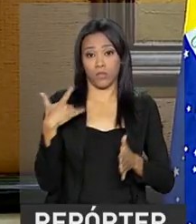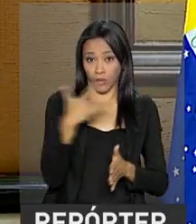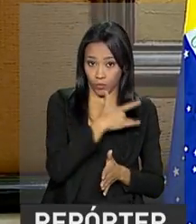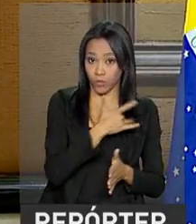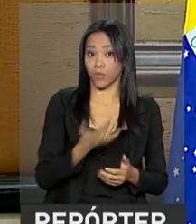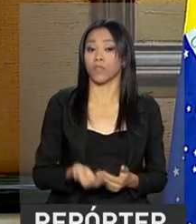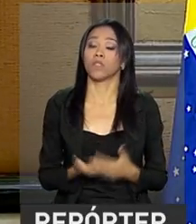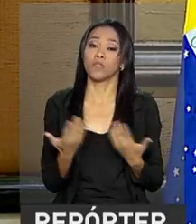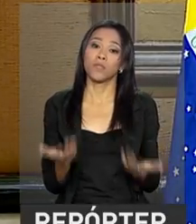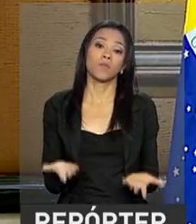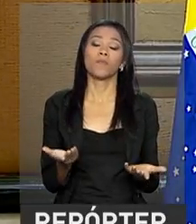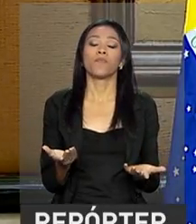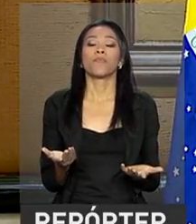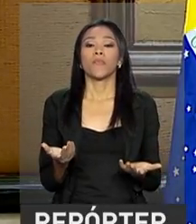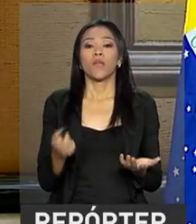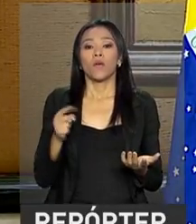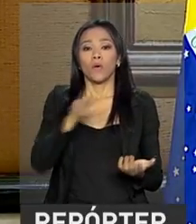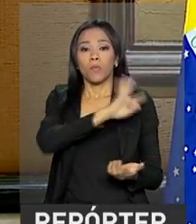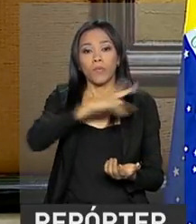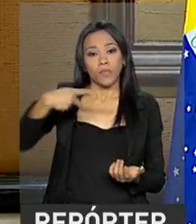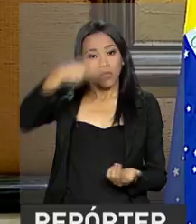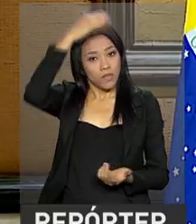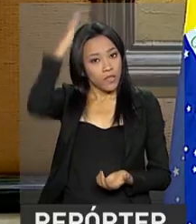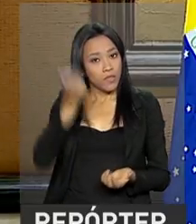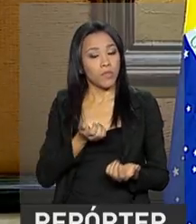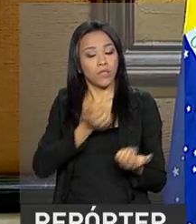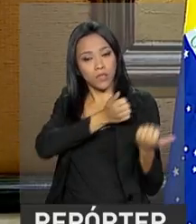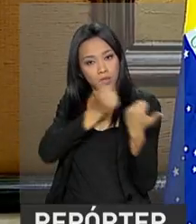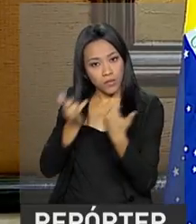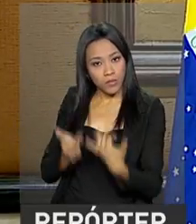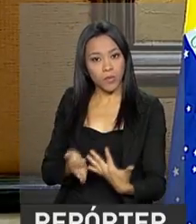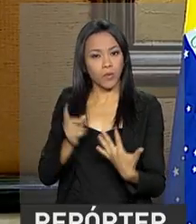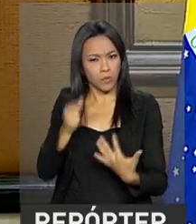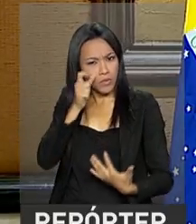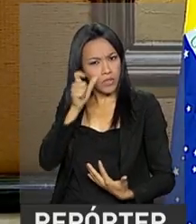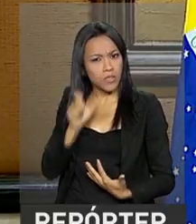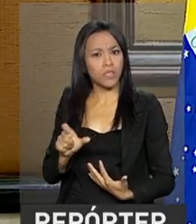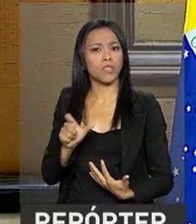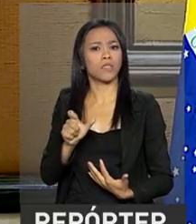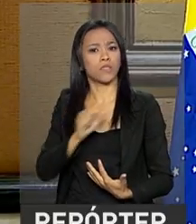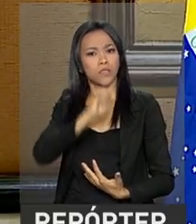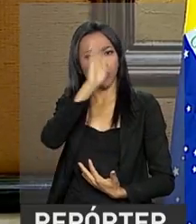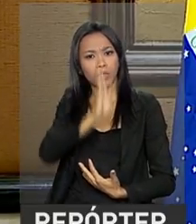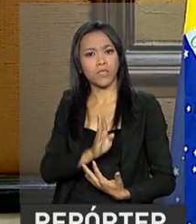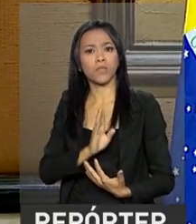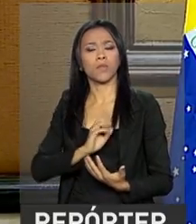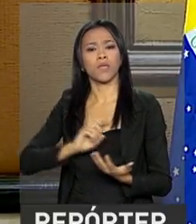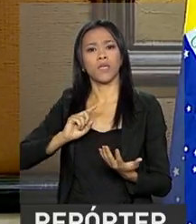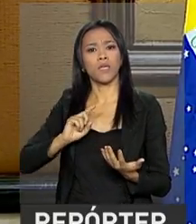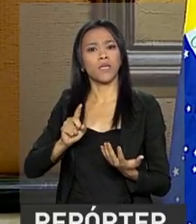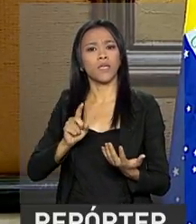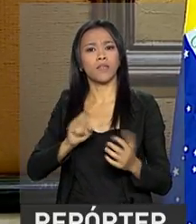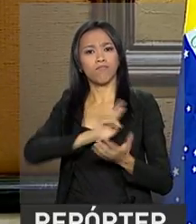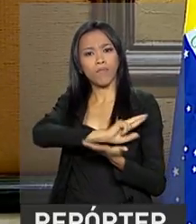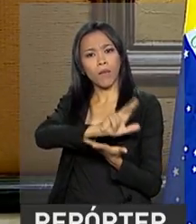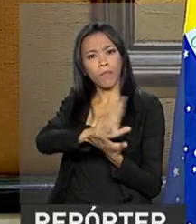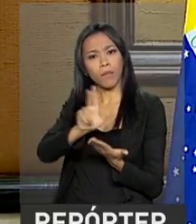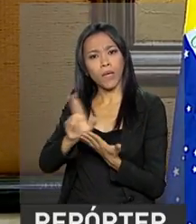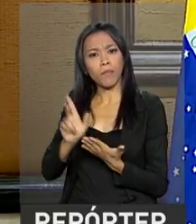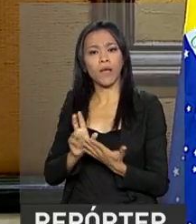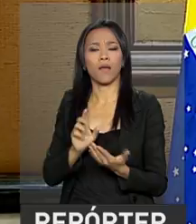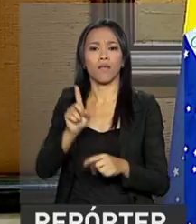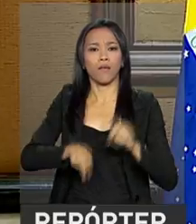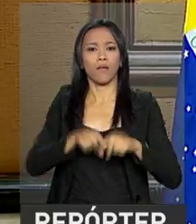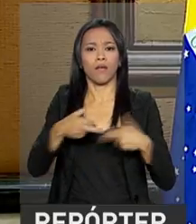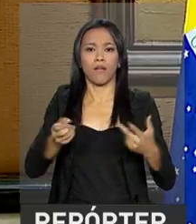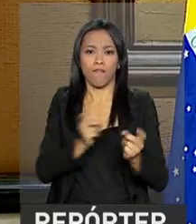O presidente Michel Temer reiterou a seu homólogo chinês o interesse brasileiro em diversificar nossa pauta de exportações, a fim